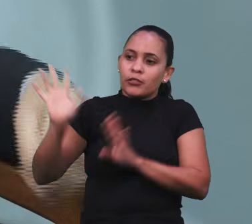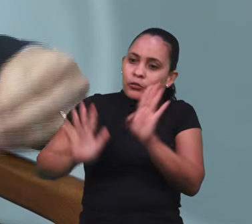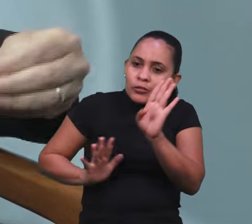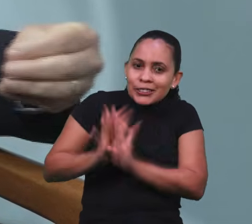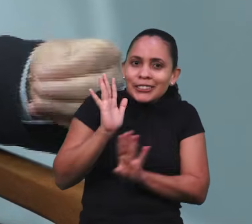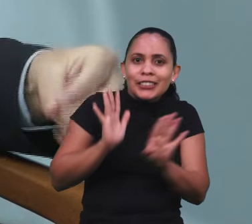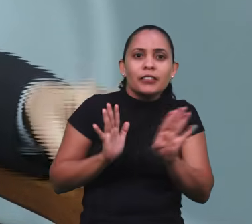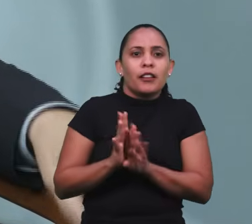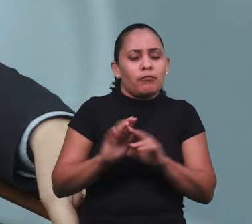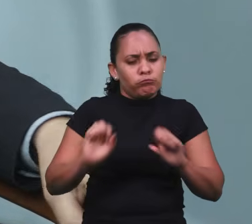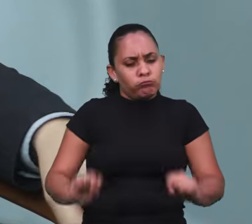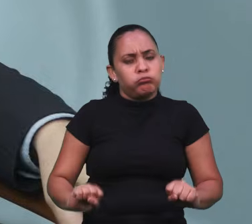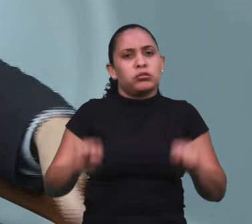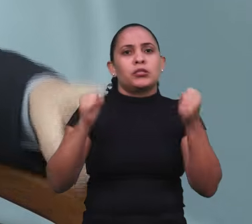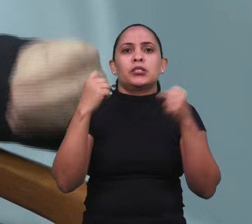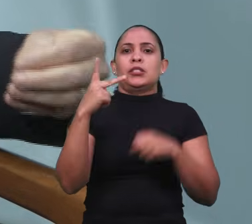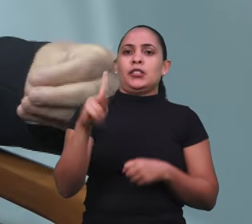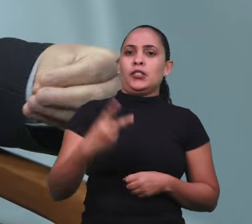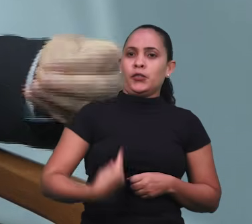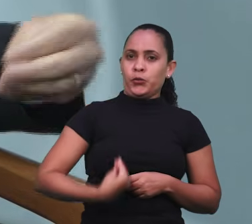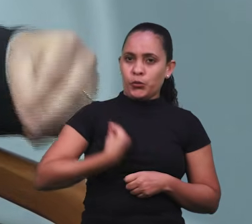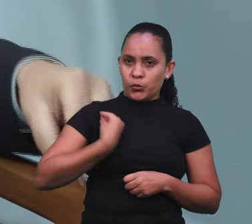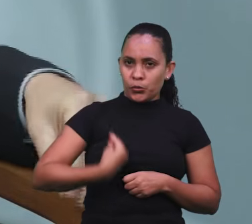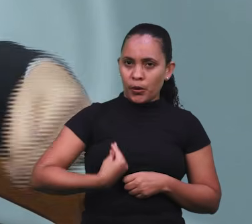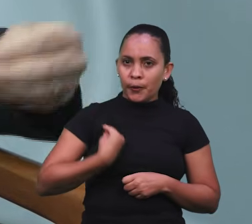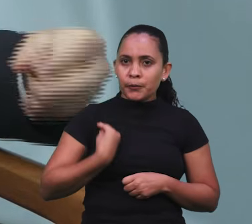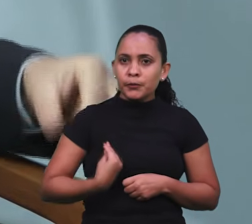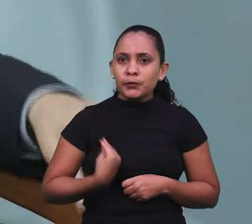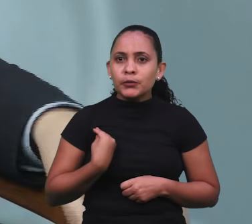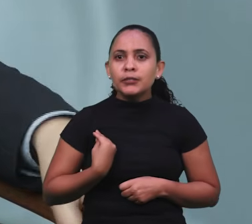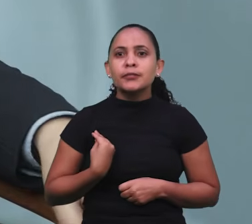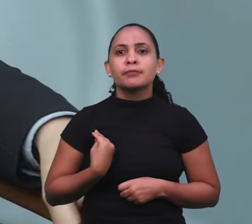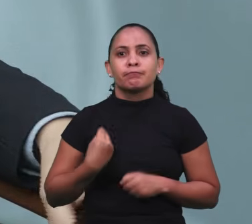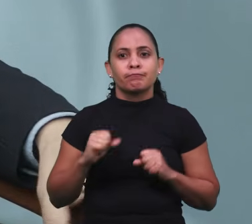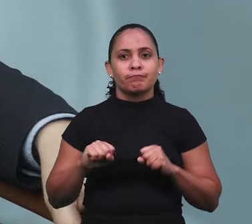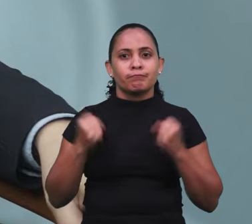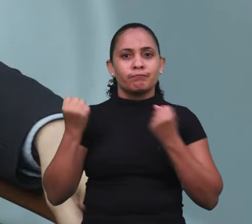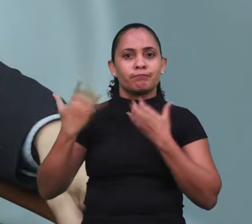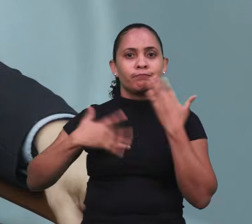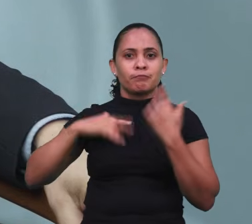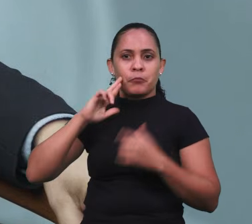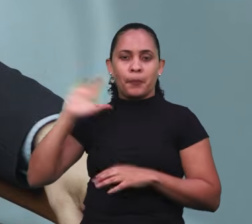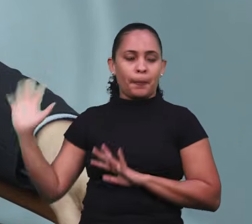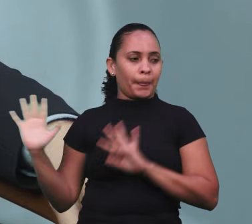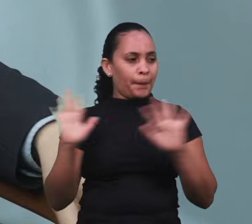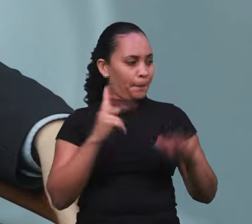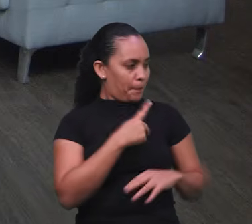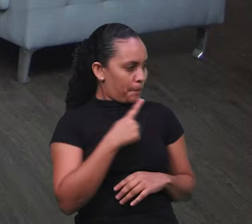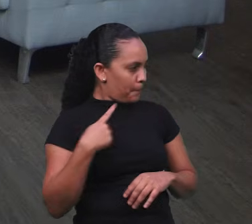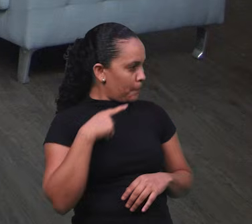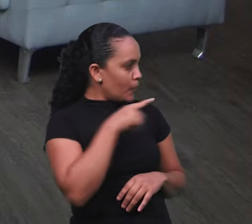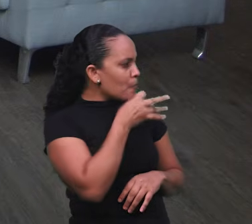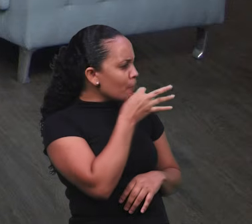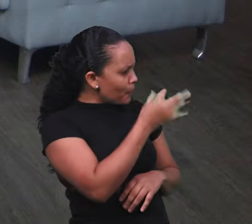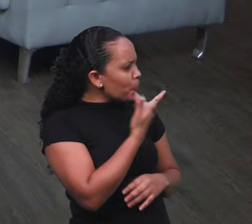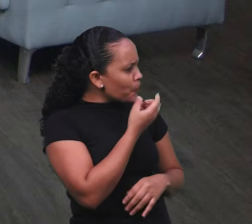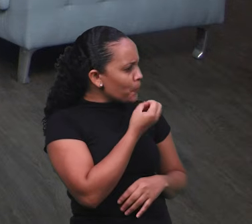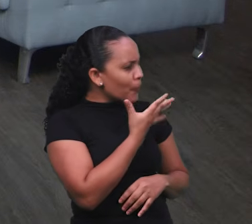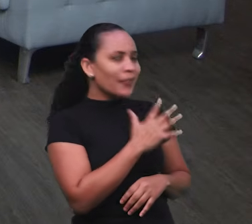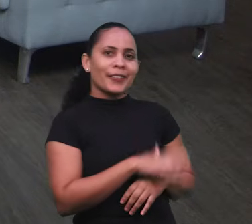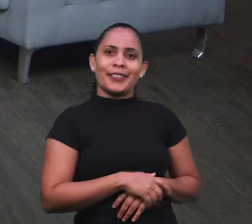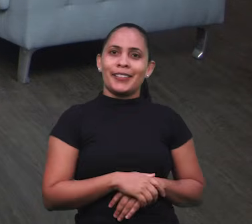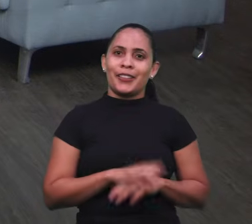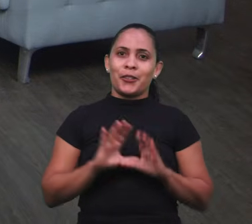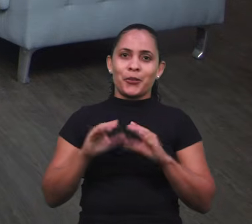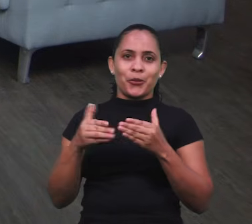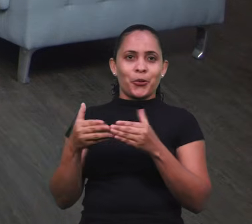Senhor, uma palavra que vai te sustentar na sua caminhada e você vai crescer espiritualmente na presença do Senhor. Muito bom. Pastor Ronieli, ó, essa dica é